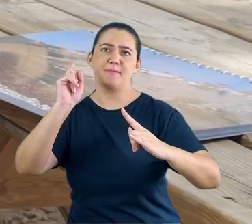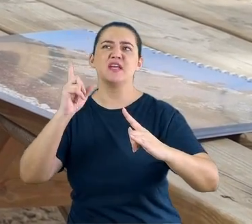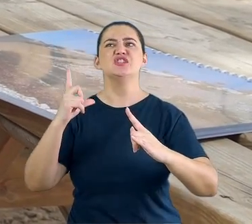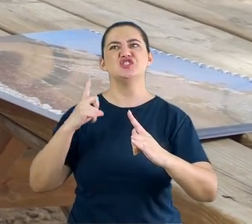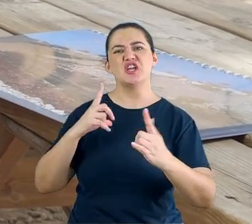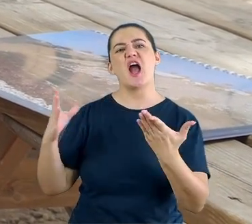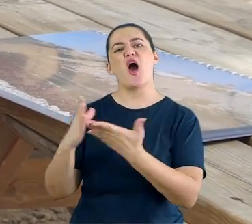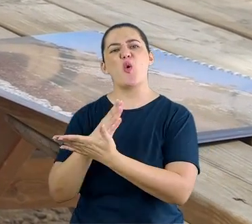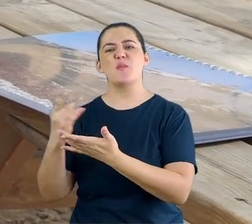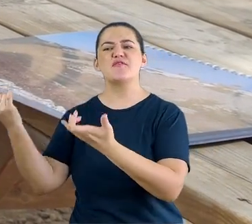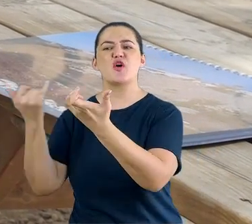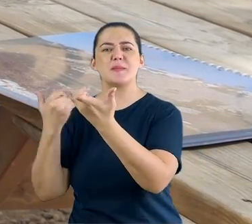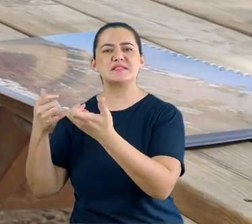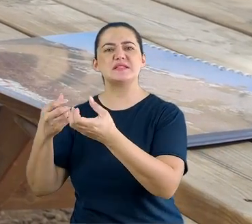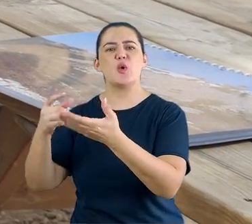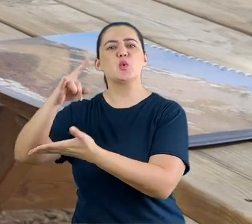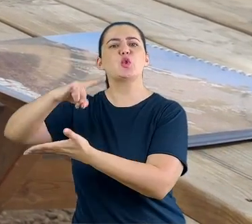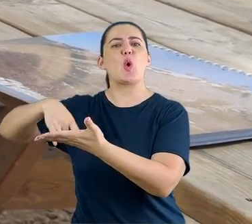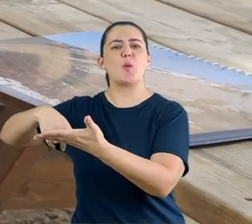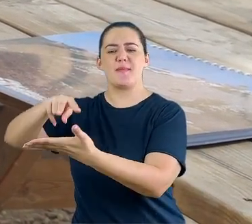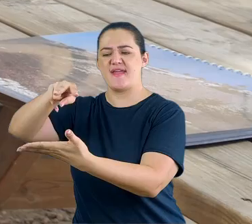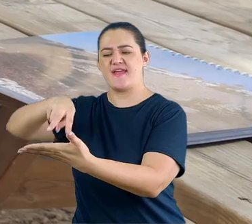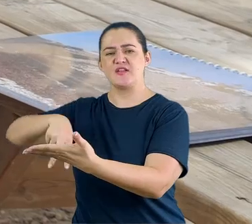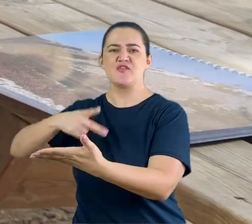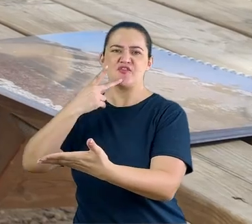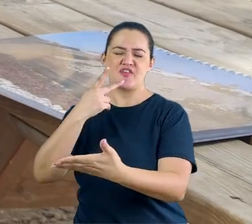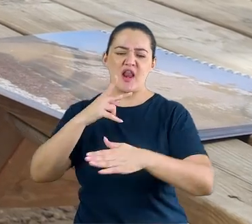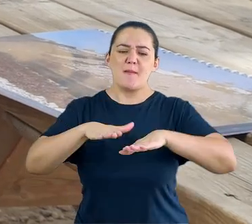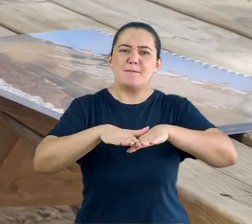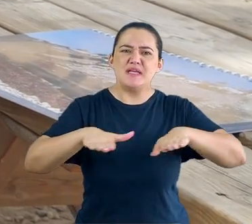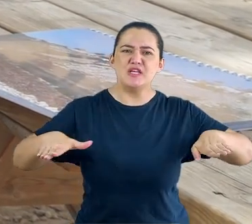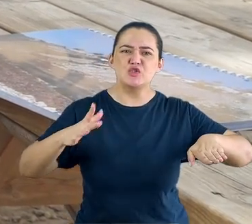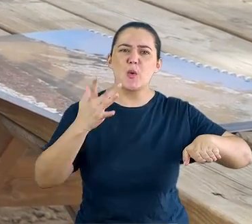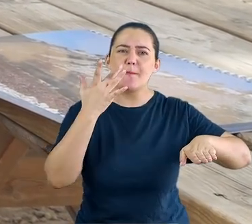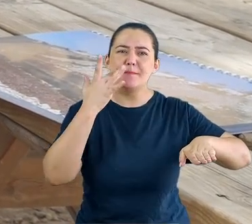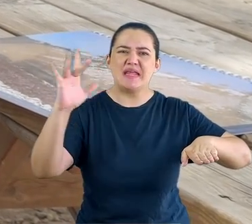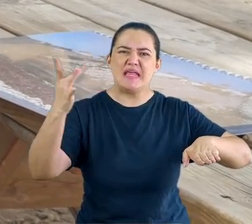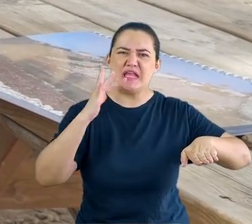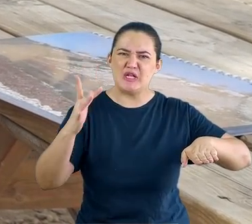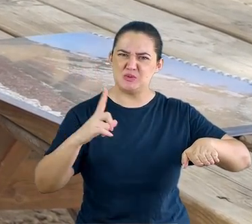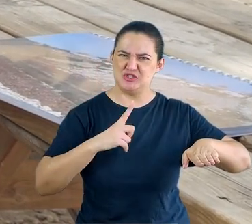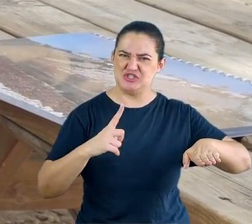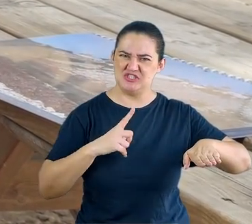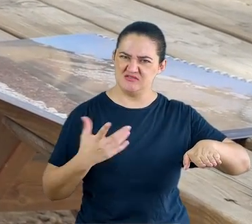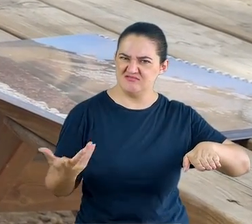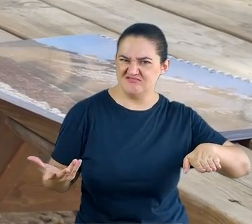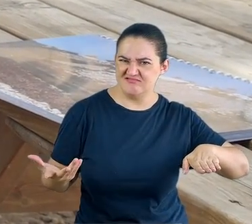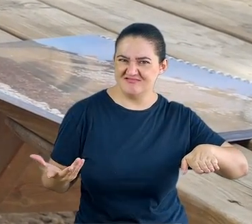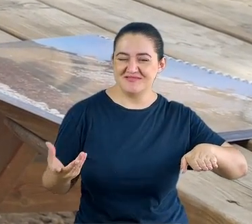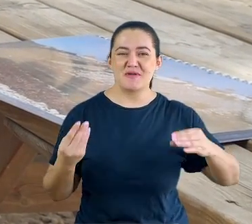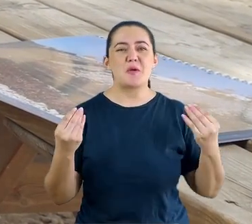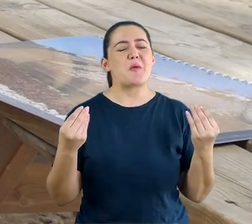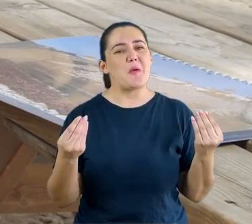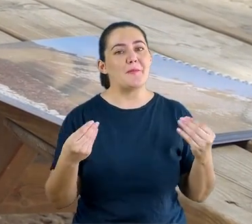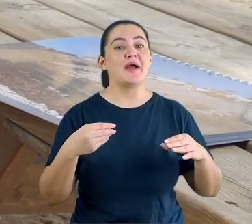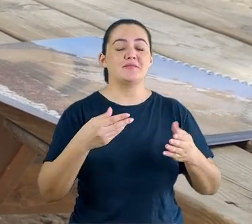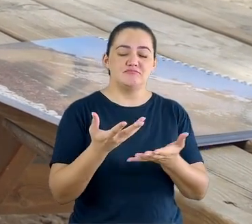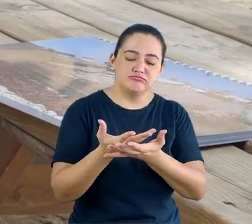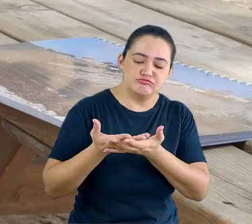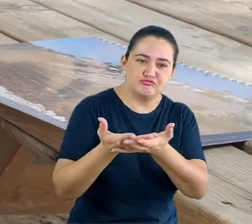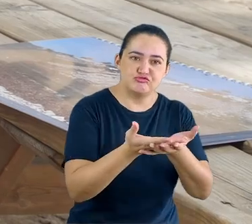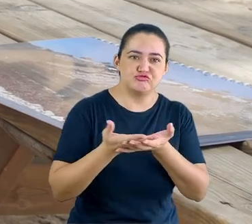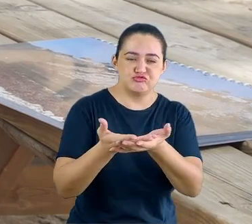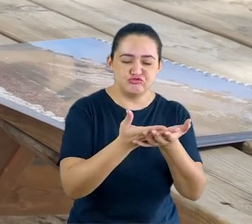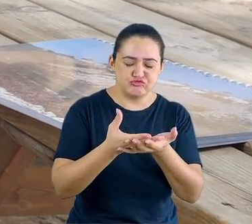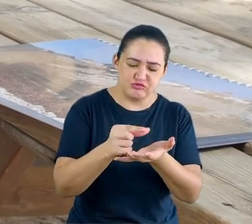tinha algumas informações de Flávio Josefo, de que o piso brilhava, mas como seria isto? Seria um exagero de Josefo? Até que eles